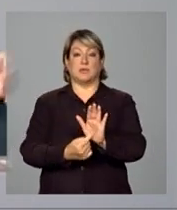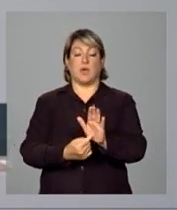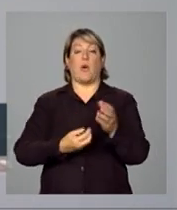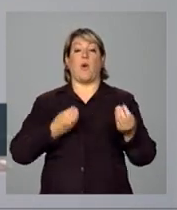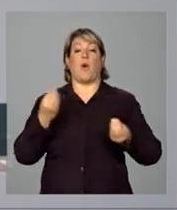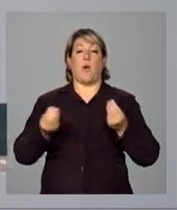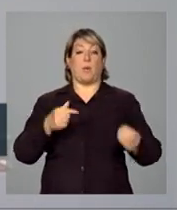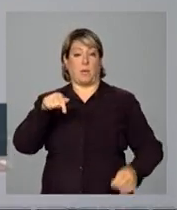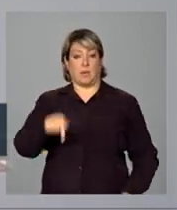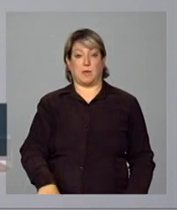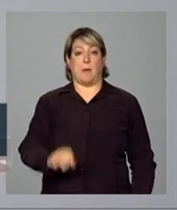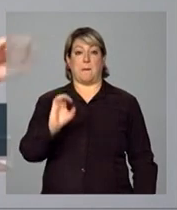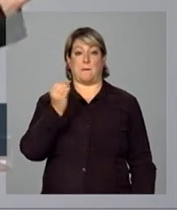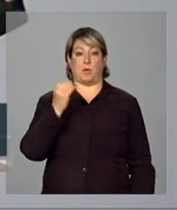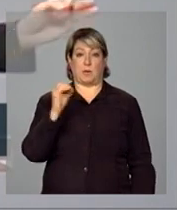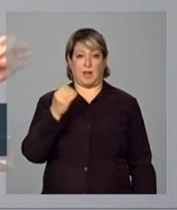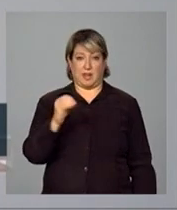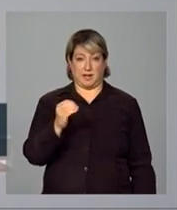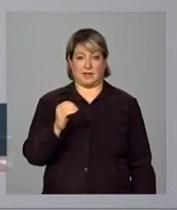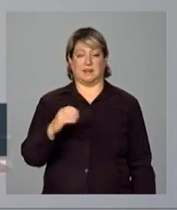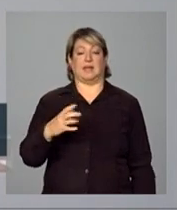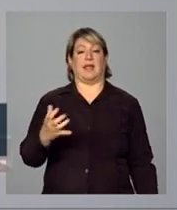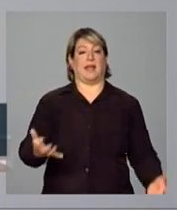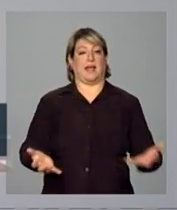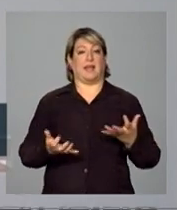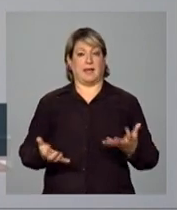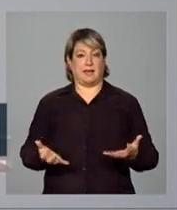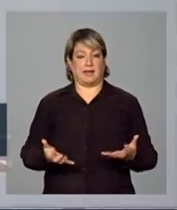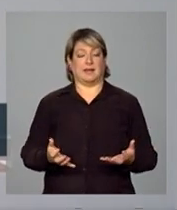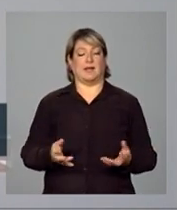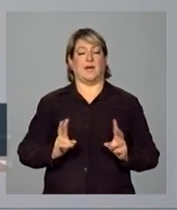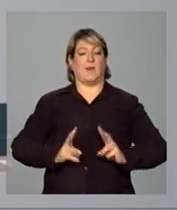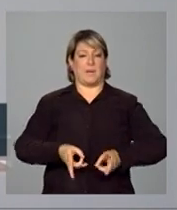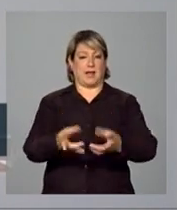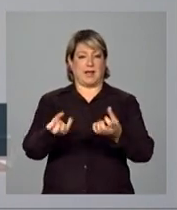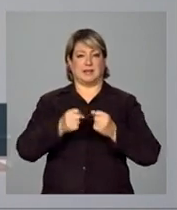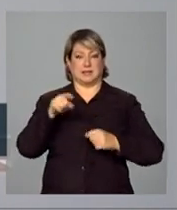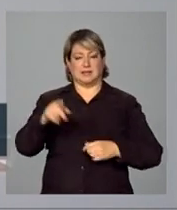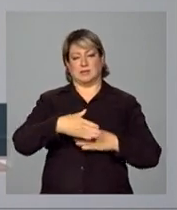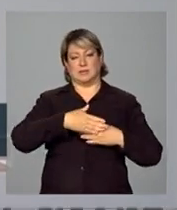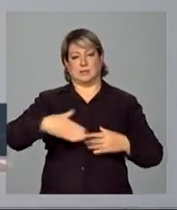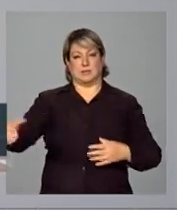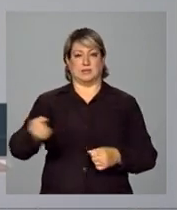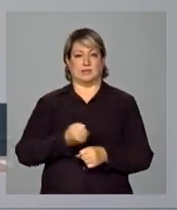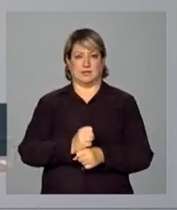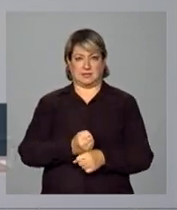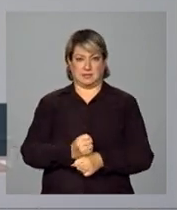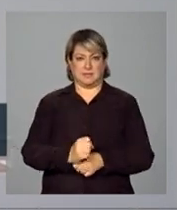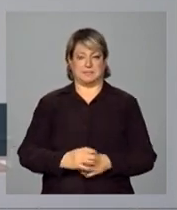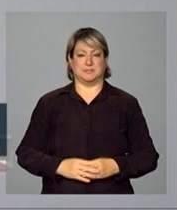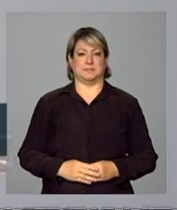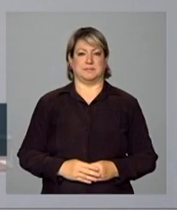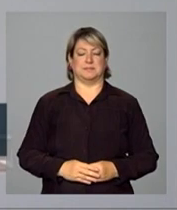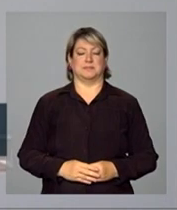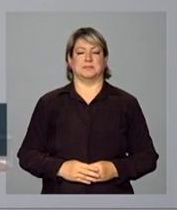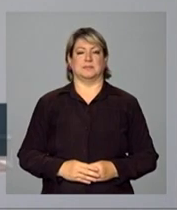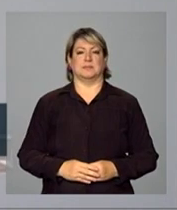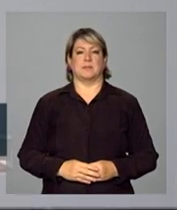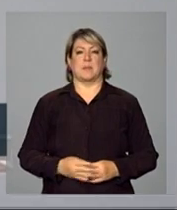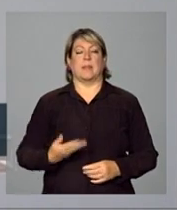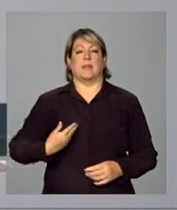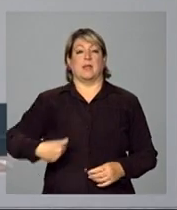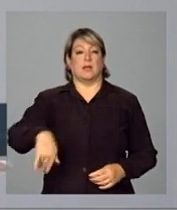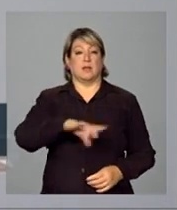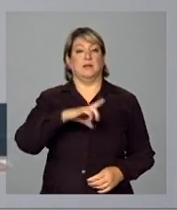como Porto Alegre quer continuar lhe recepcionando pelos próximos anos. Nós